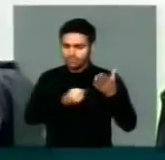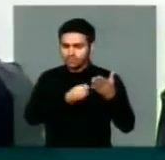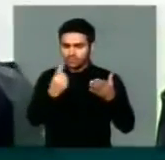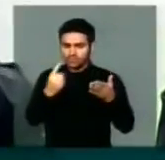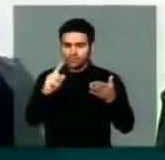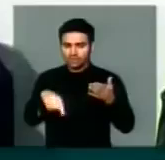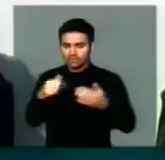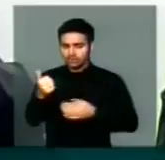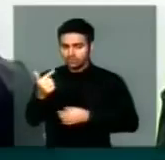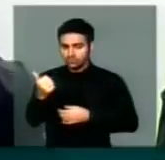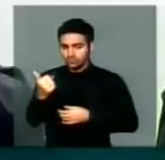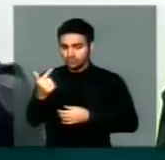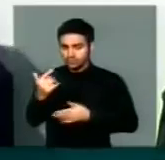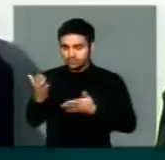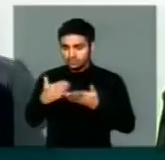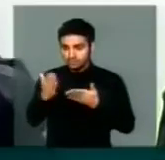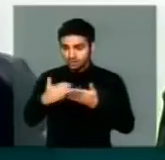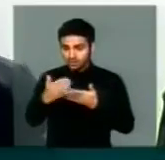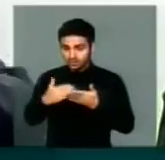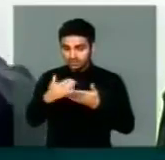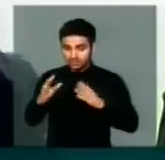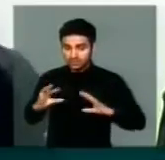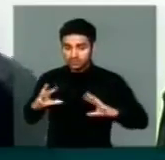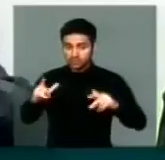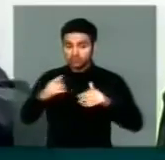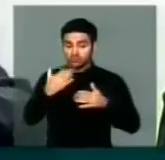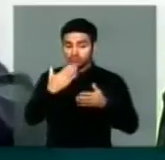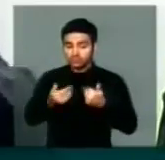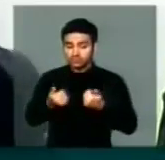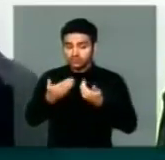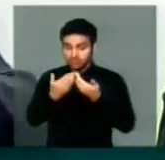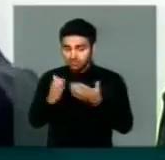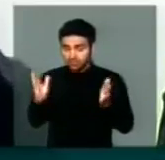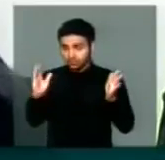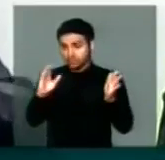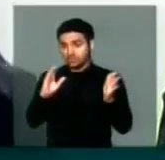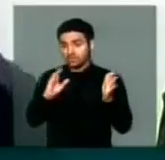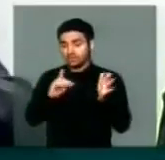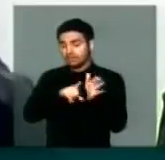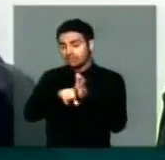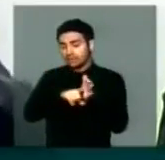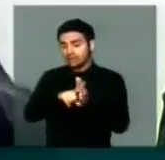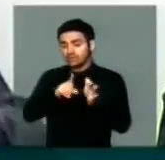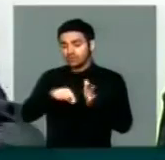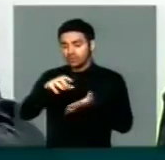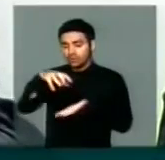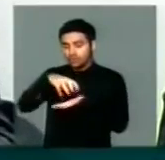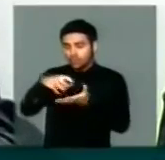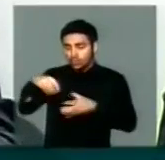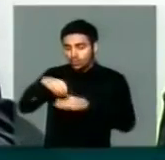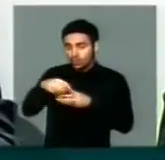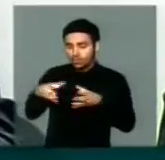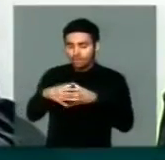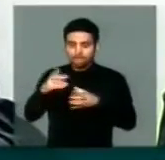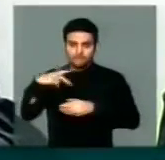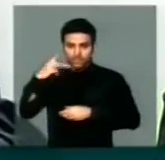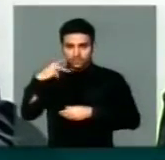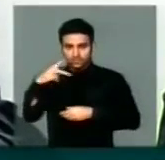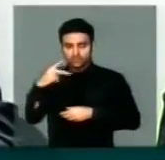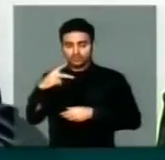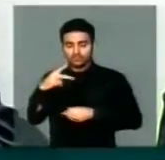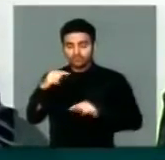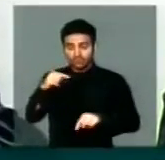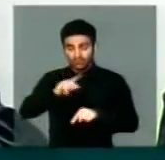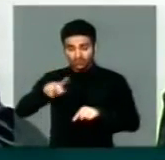São as 12 páginas comuns a todos os pedidos de abertura de inquérito que trata do chamado núcleo político. O